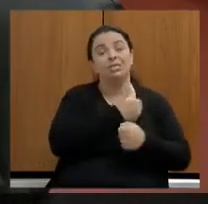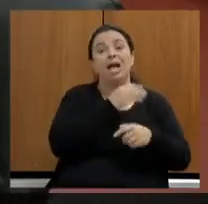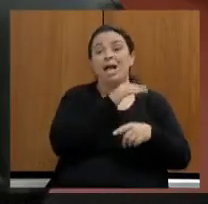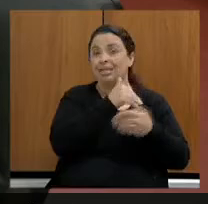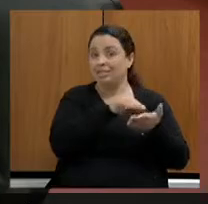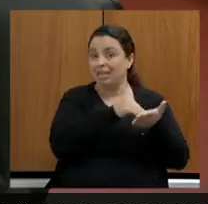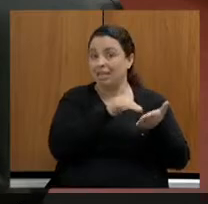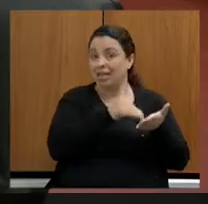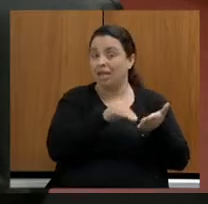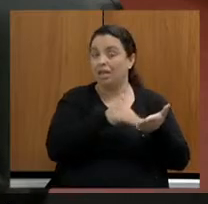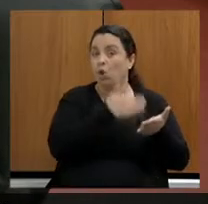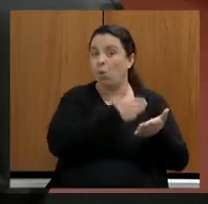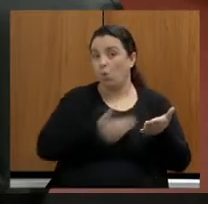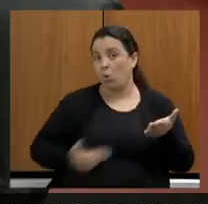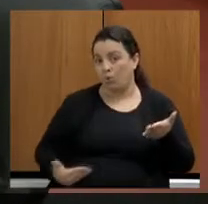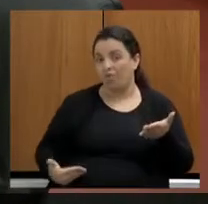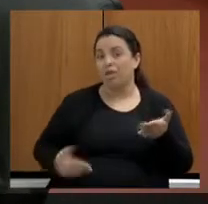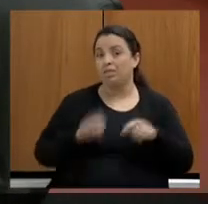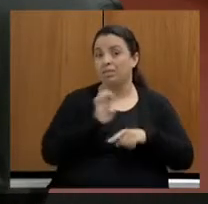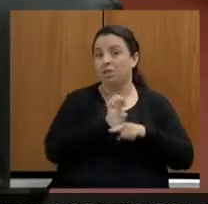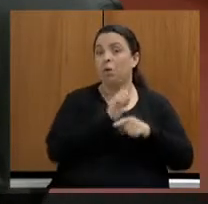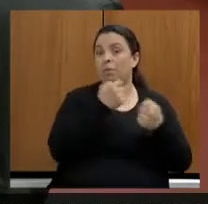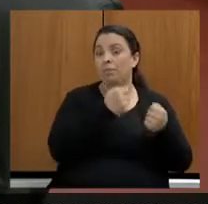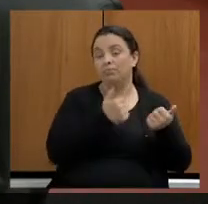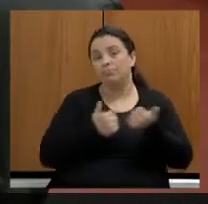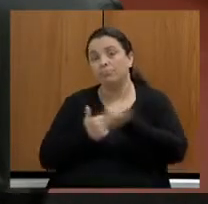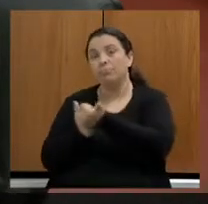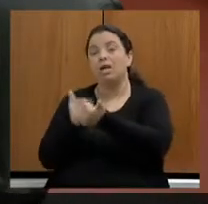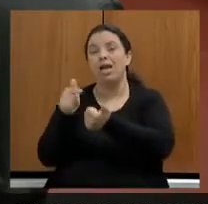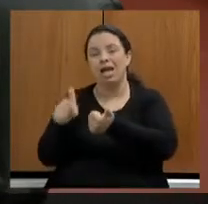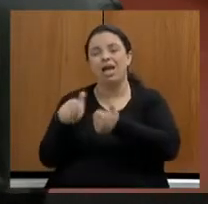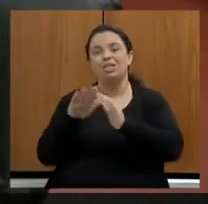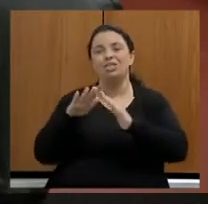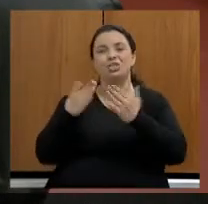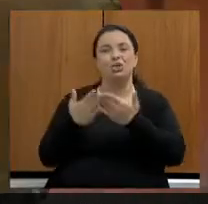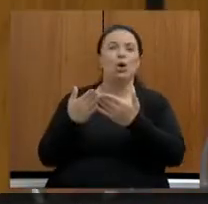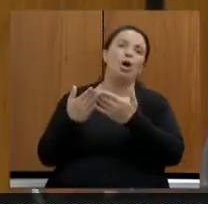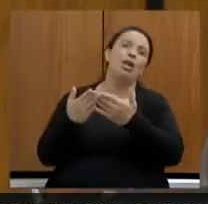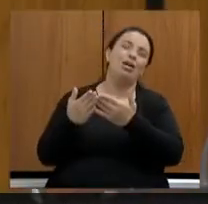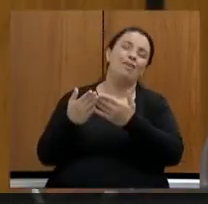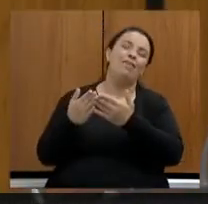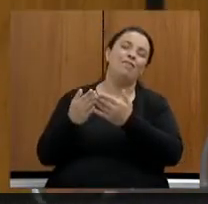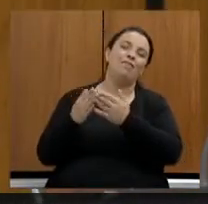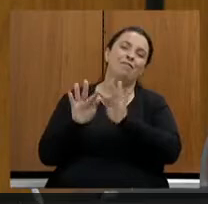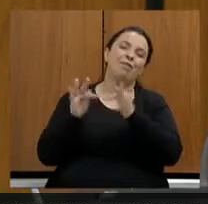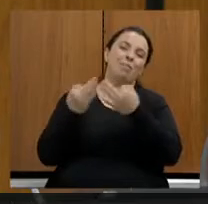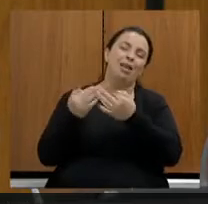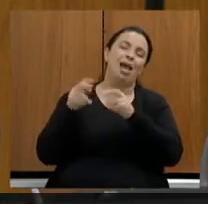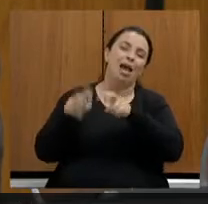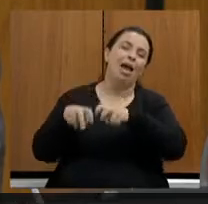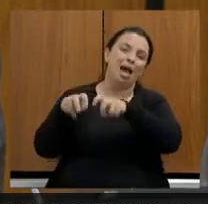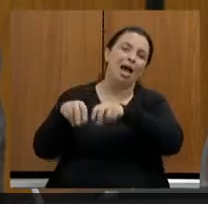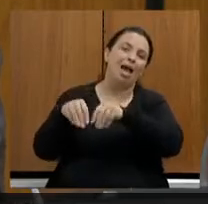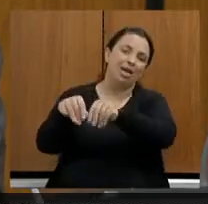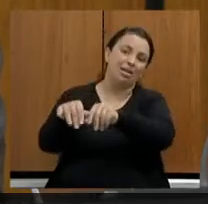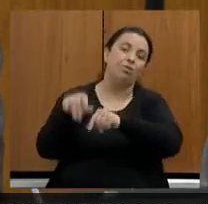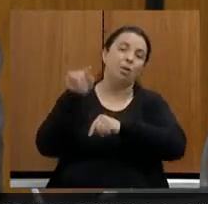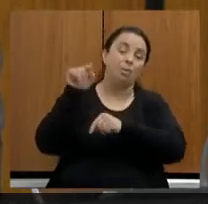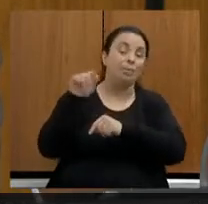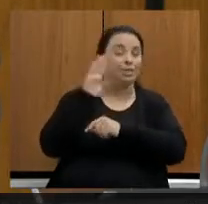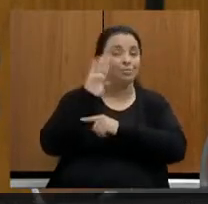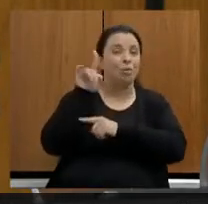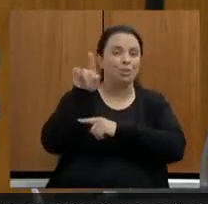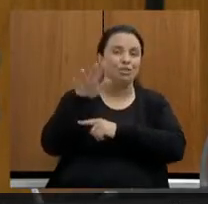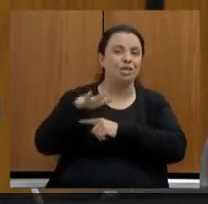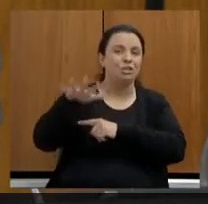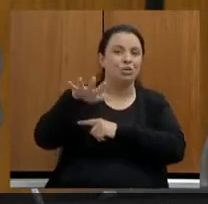secretaria também B uma assistência às escolas famílias agrícolas e de uma maneira muito especial lá da Serra dos Aimorés muito